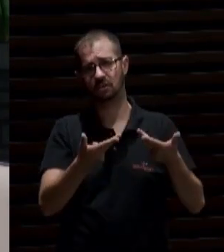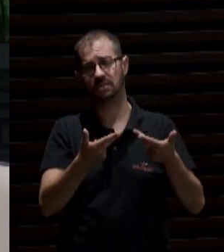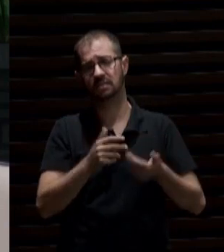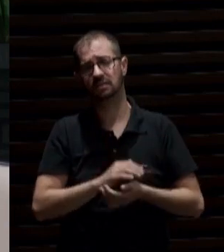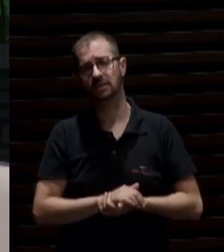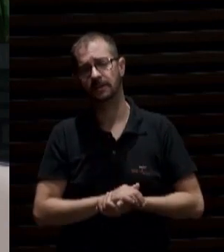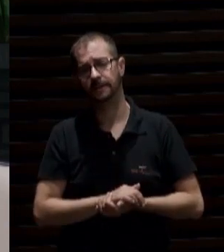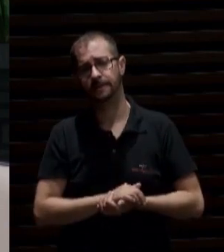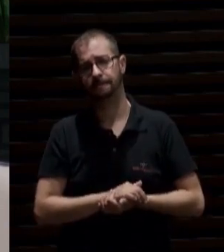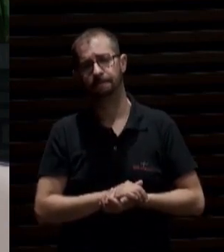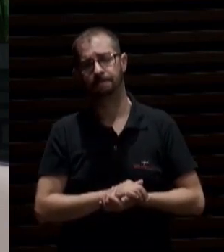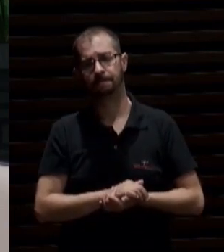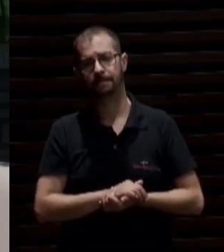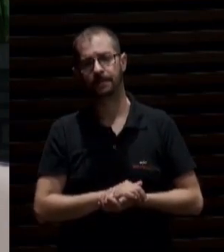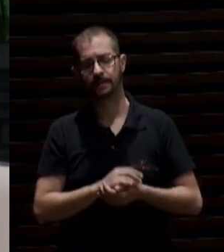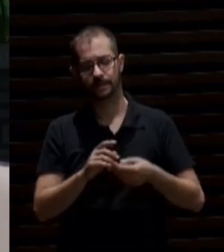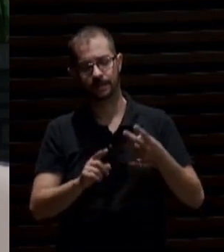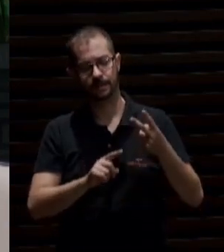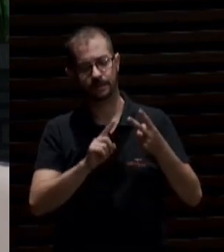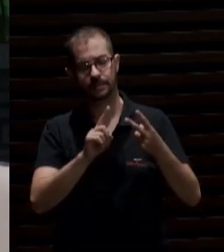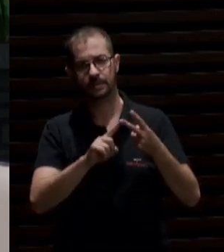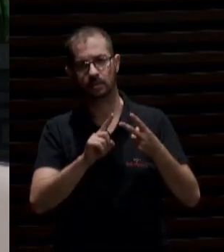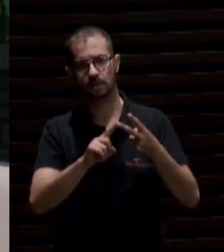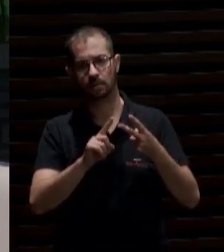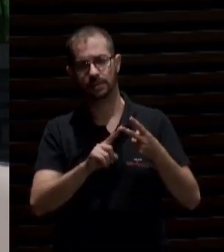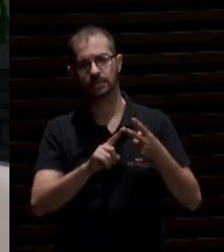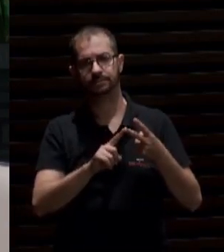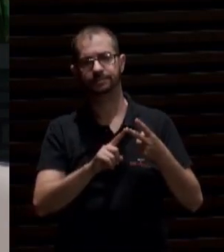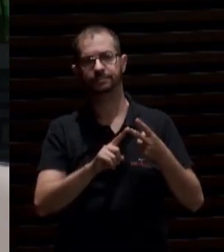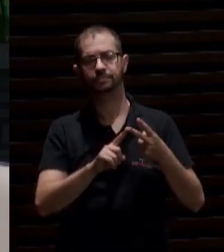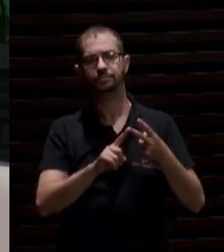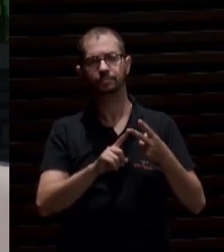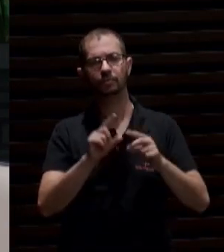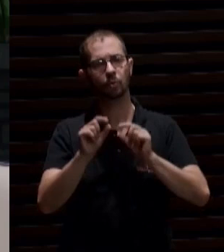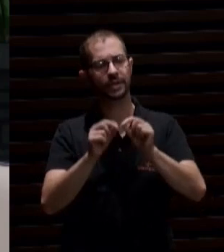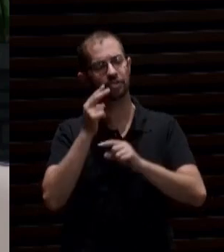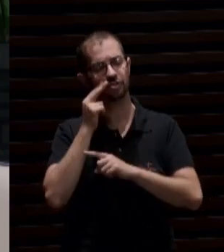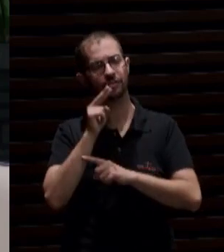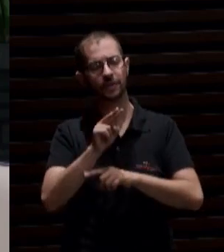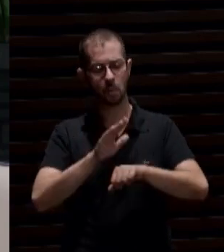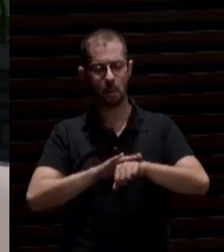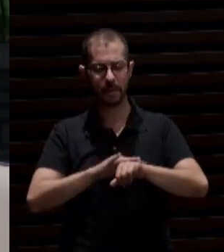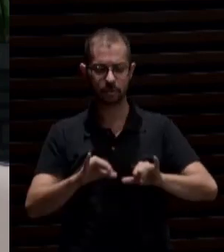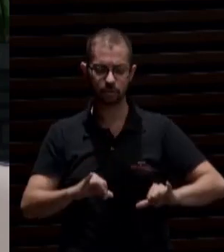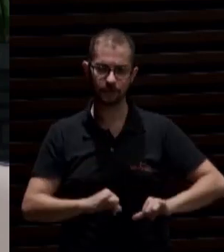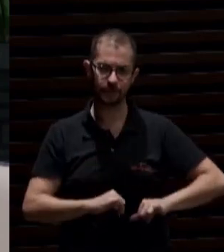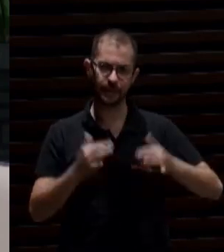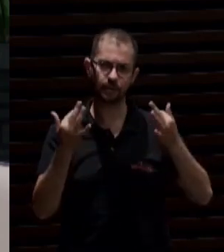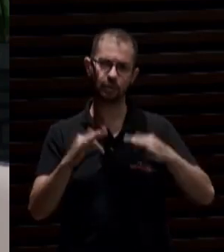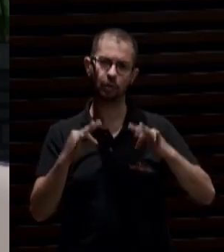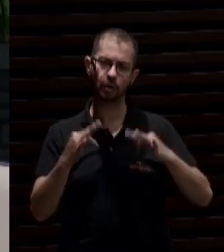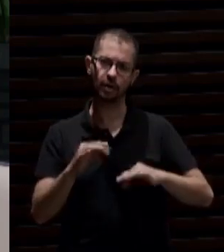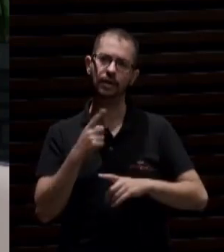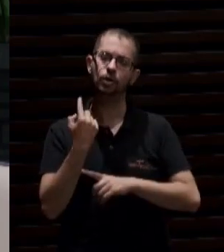dor. Segunda coisa. Essa situação que nós vemos aqui, em momentos de sofrimento e dor, são momentos em que nós